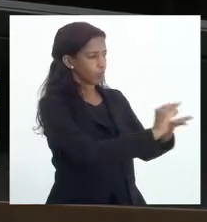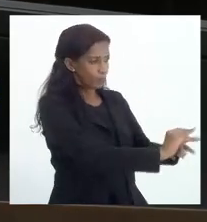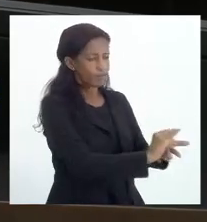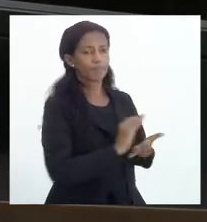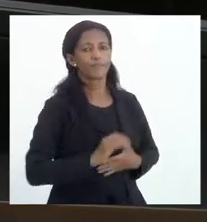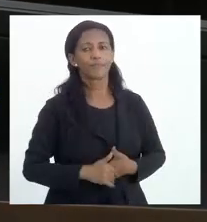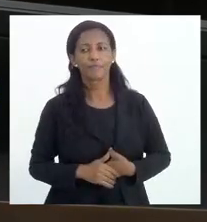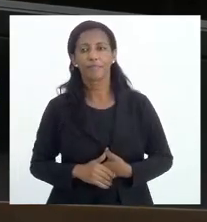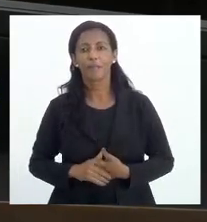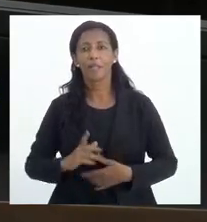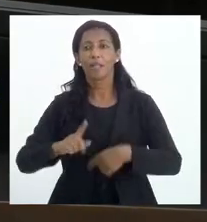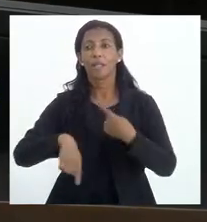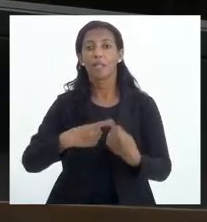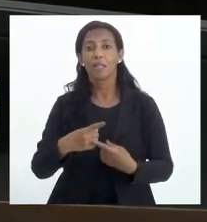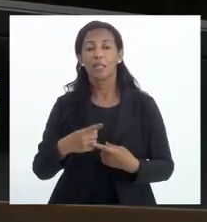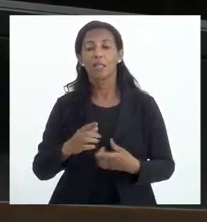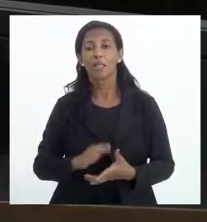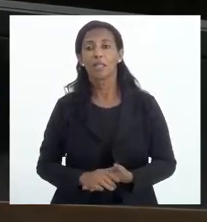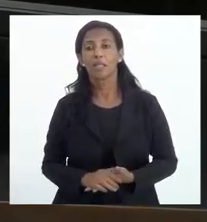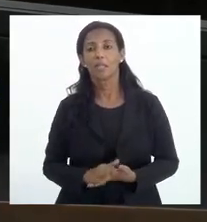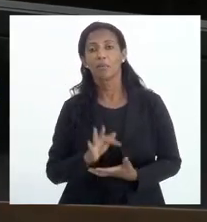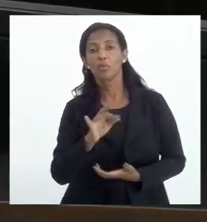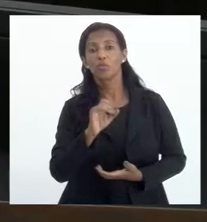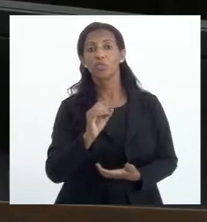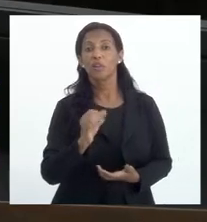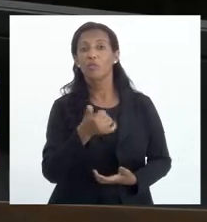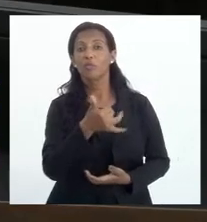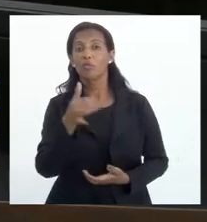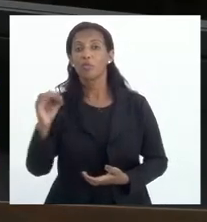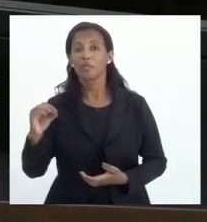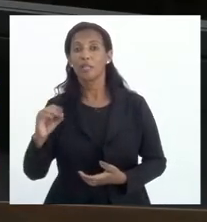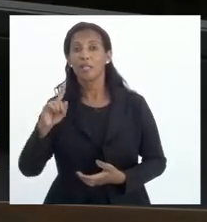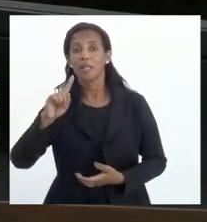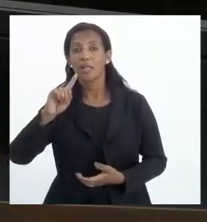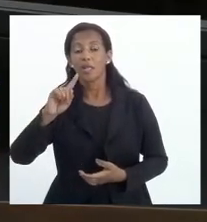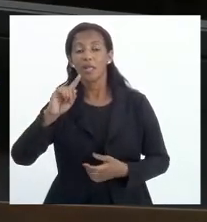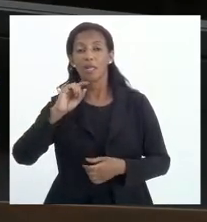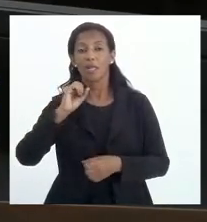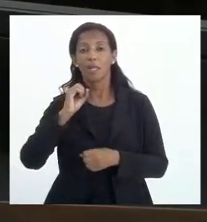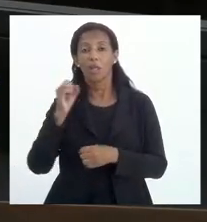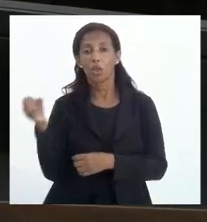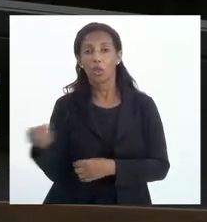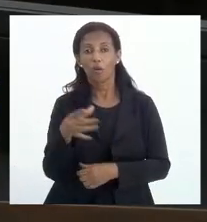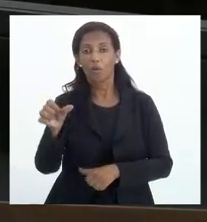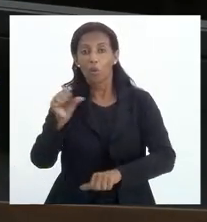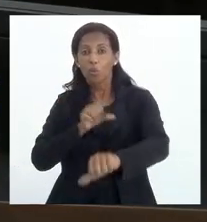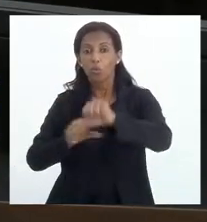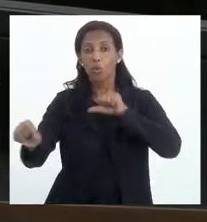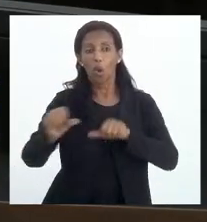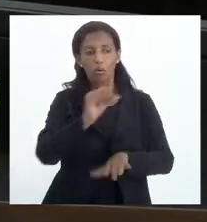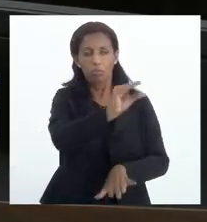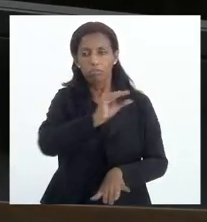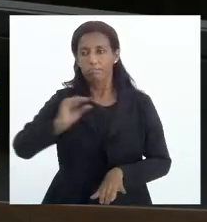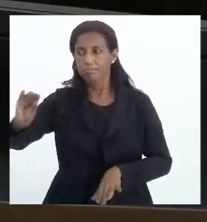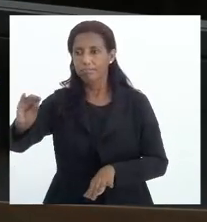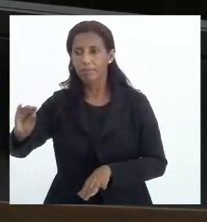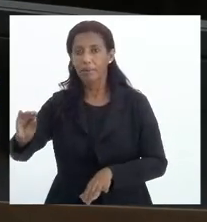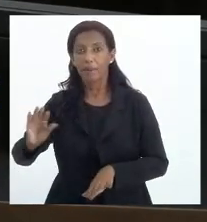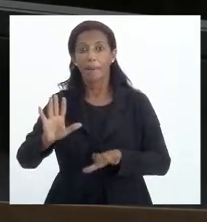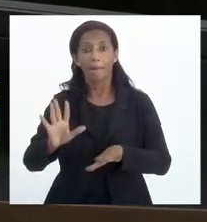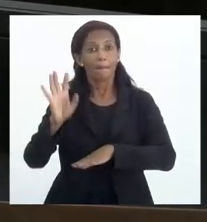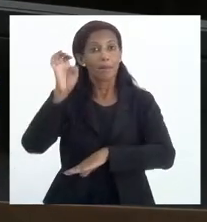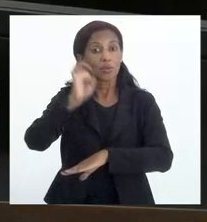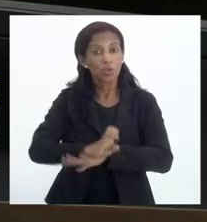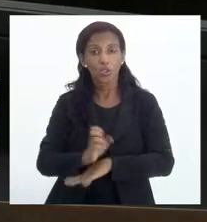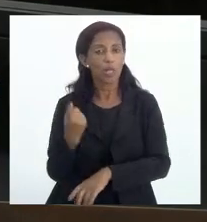ali. Depois que chega a fonte 100, na nova previsão, eu faço a troca. Mas pelo menos o Estado